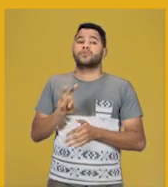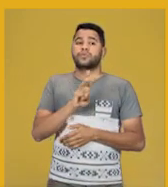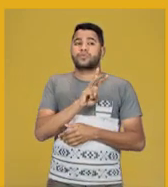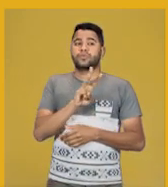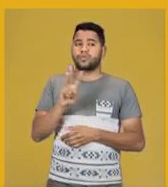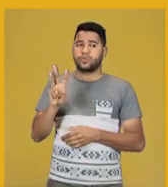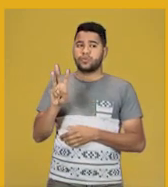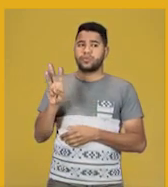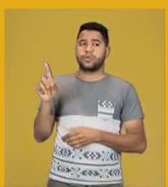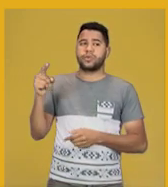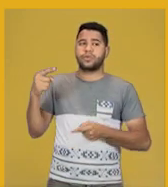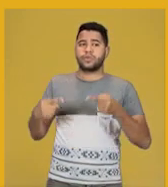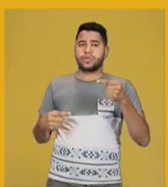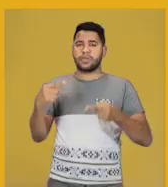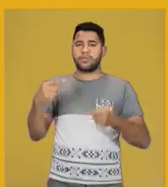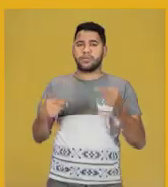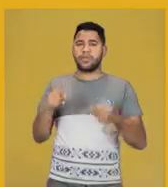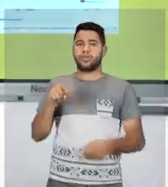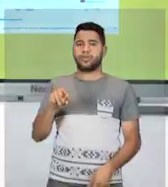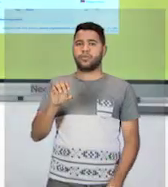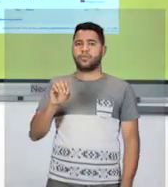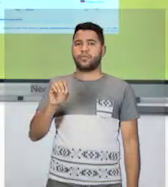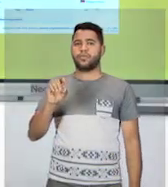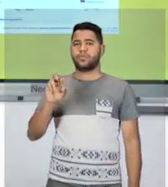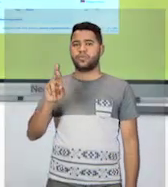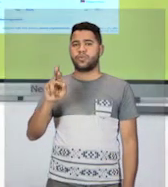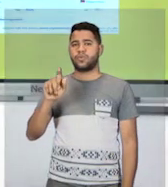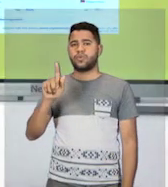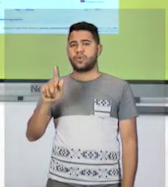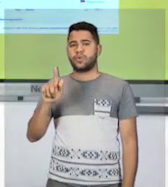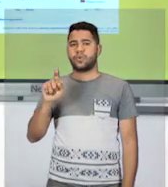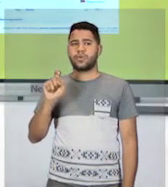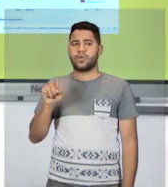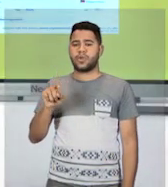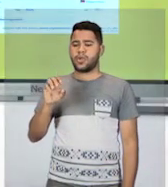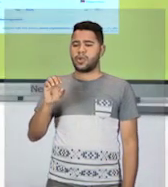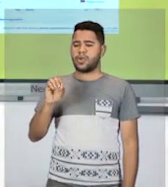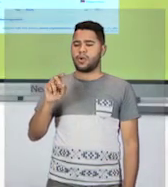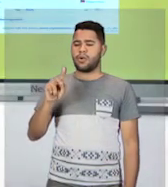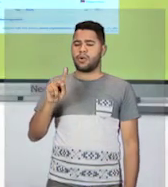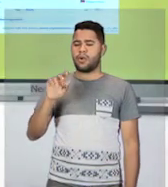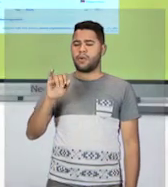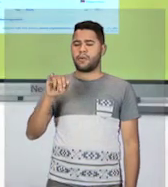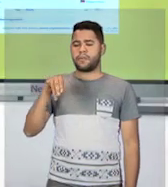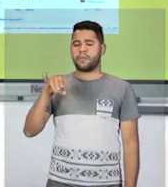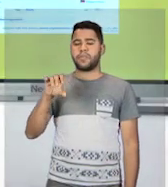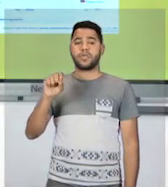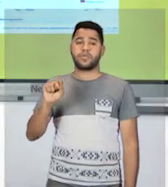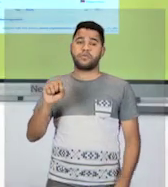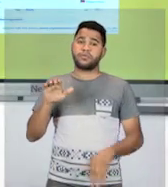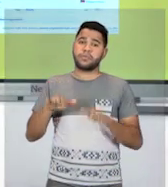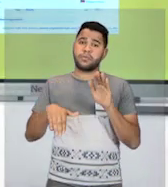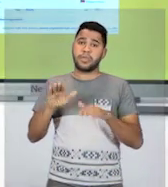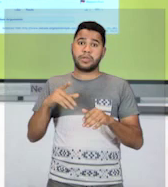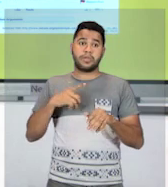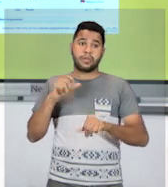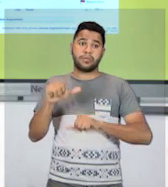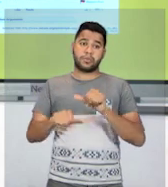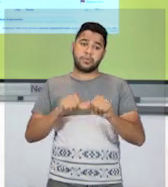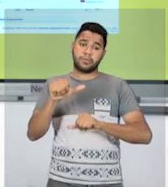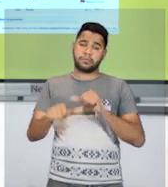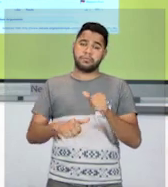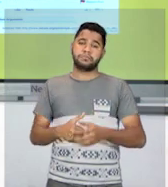site debate.org/opinions vocês podem conferir lá às vezes tem até uma atualização